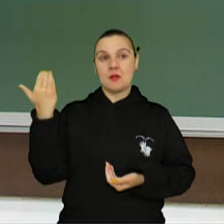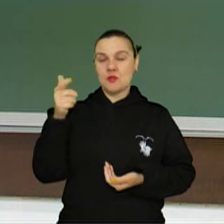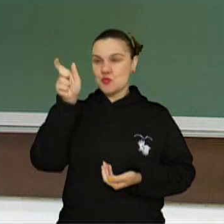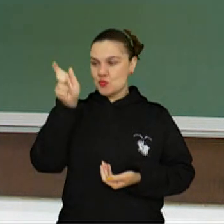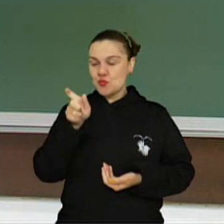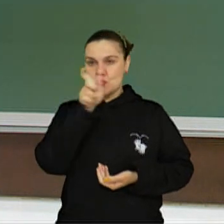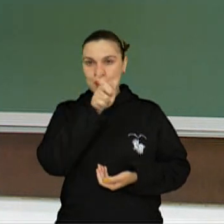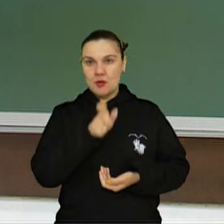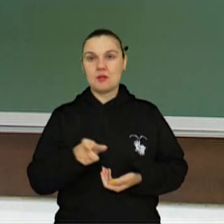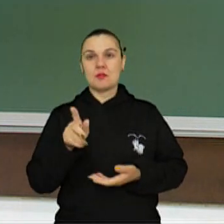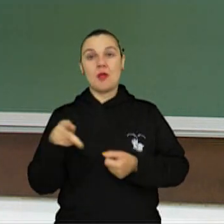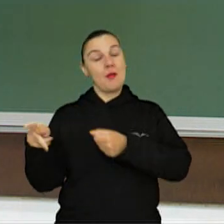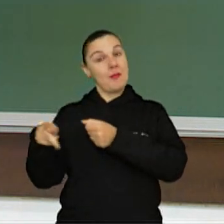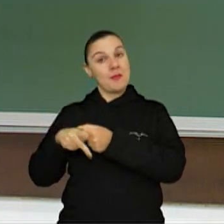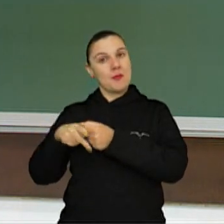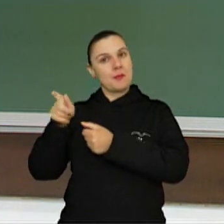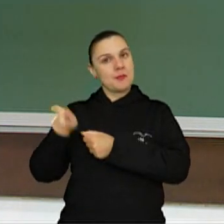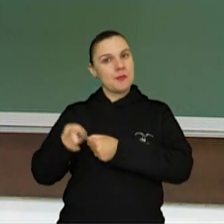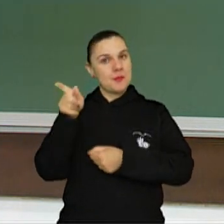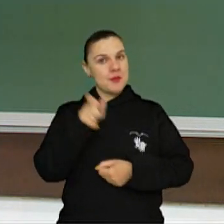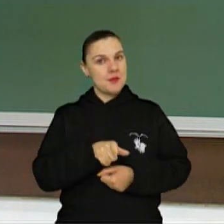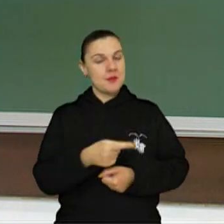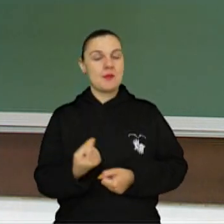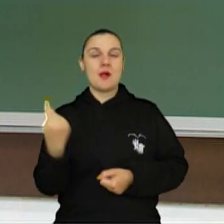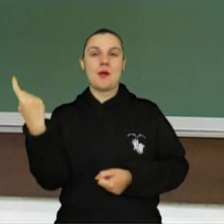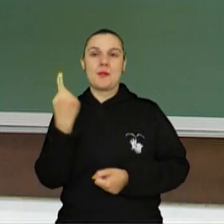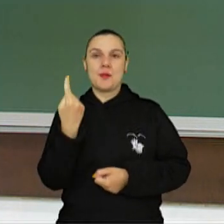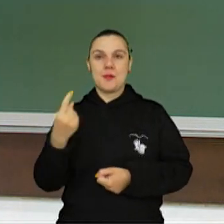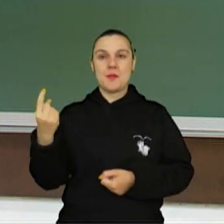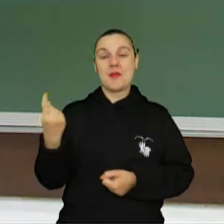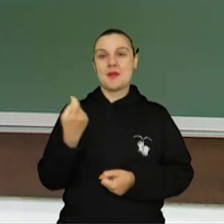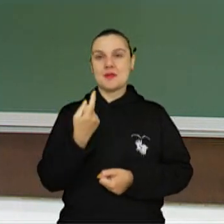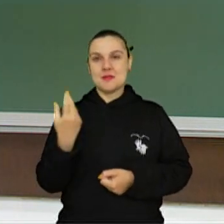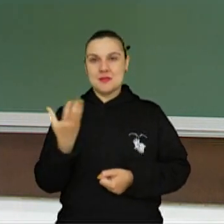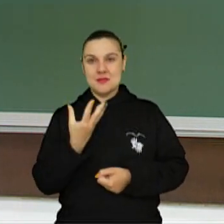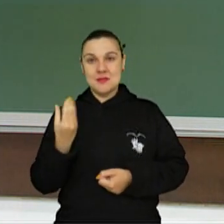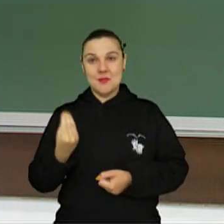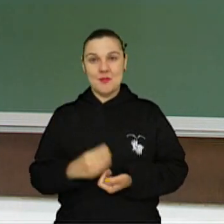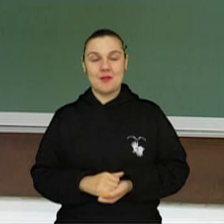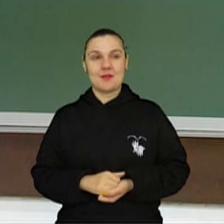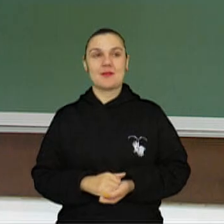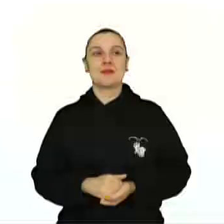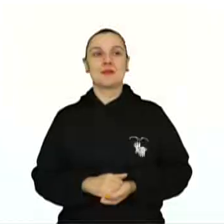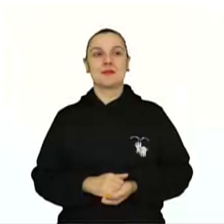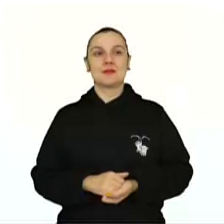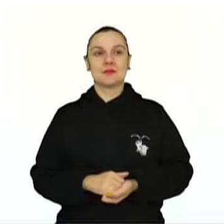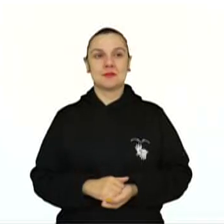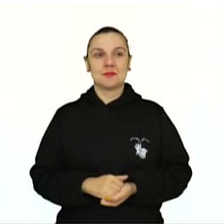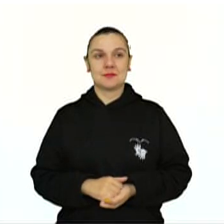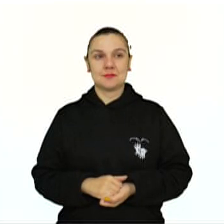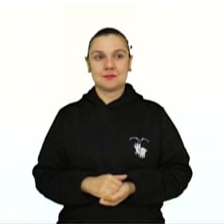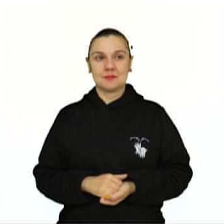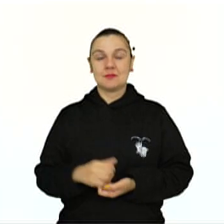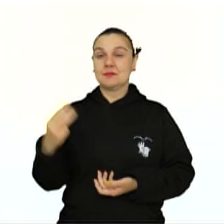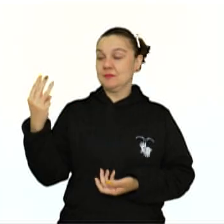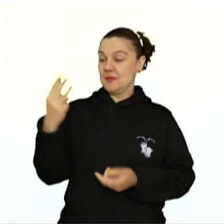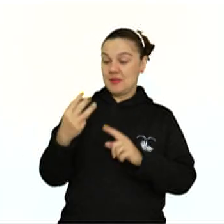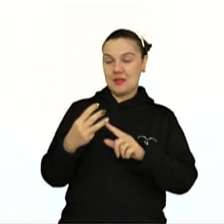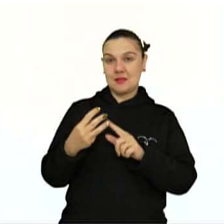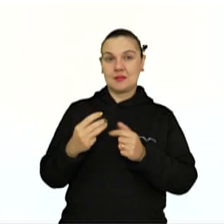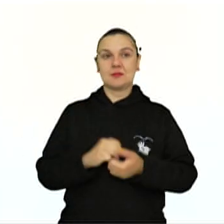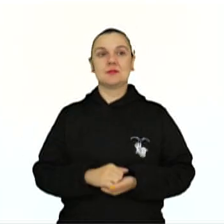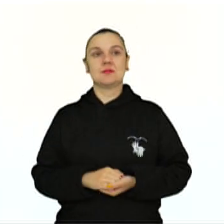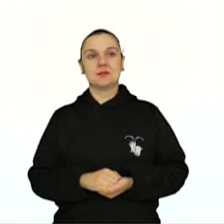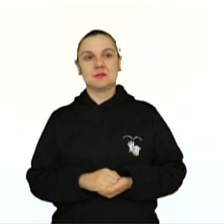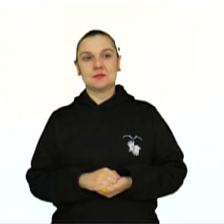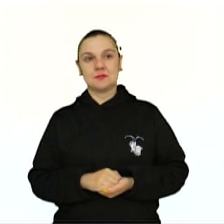sujeitos, os pronomes pessoais. Lembram lá? Primeira pessoa do singular, yo. Segunda pessoa, tu. Terceira pessoa do singular,